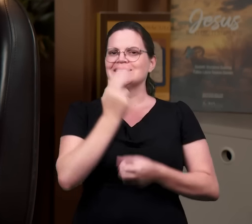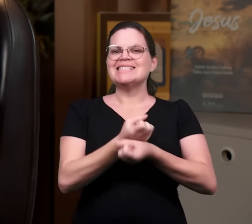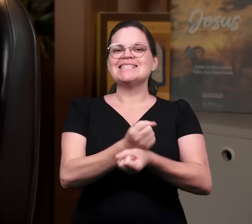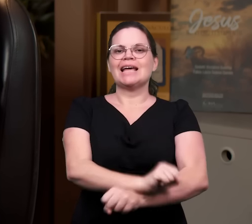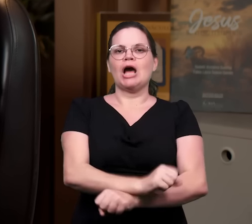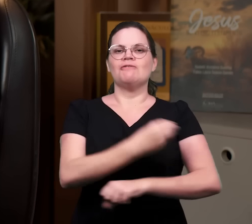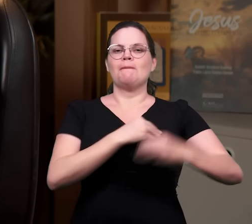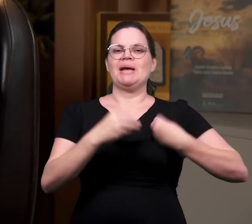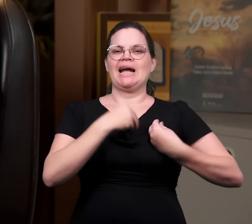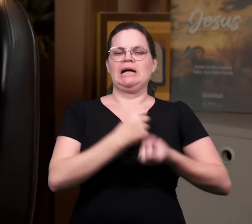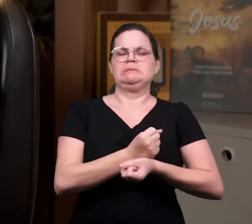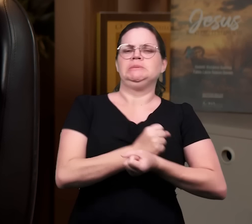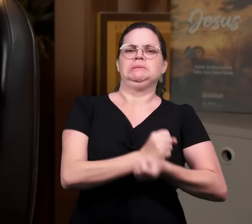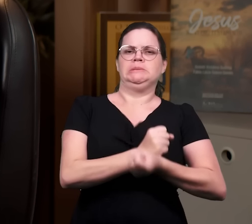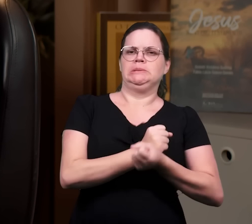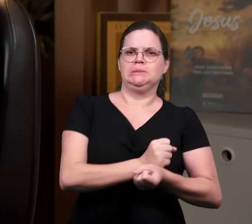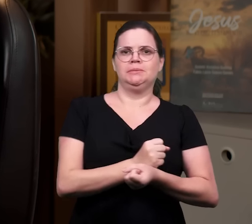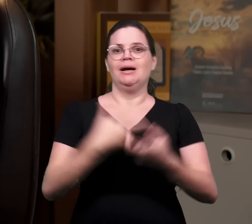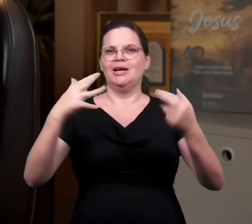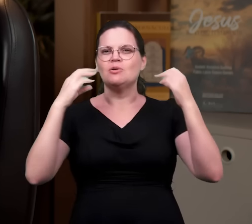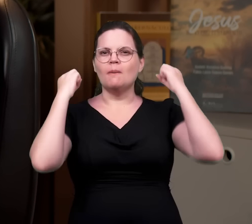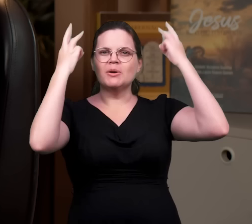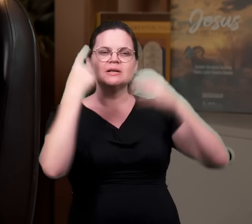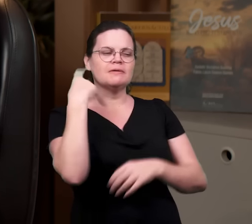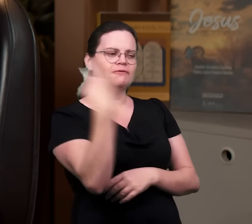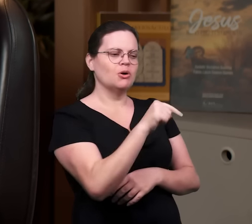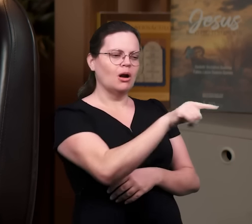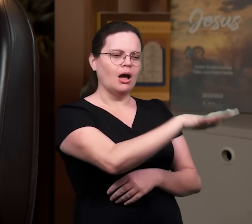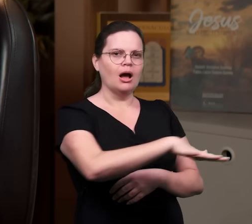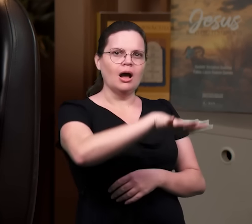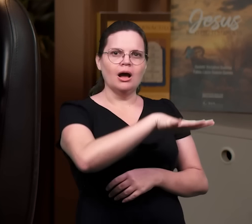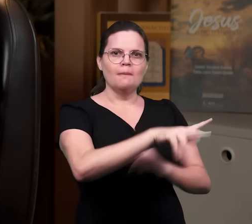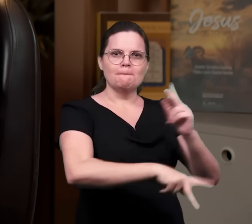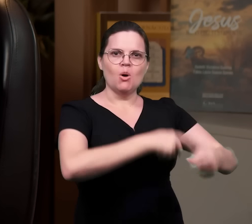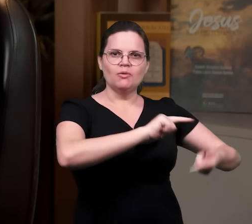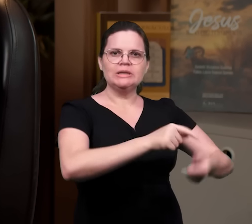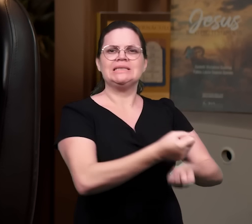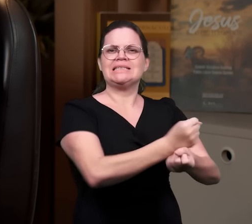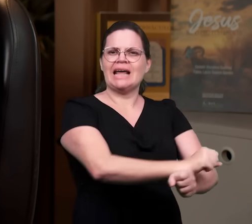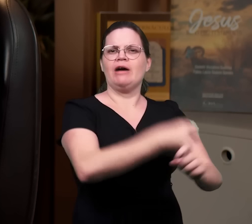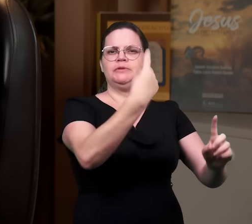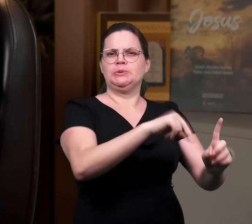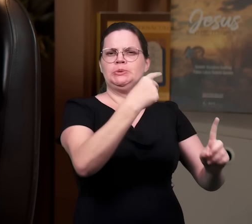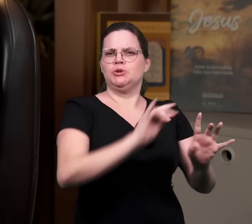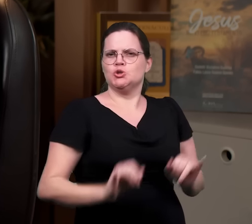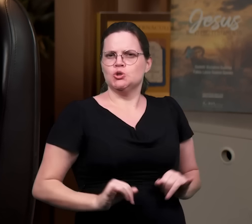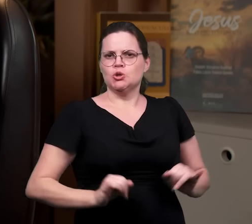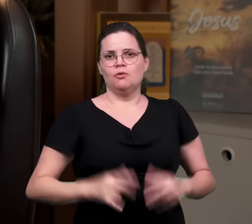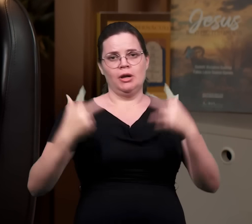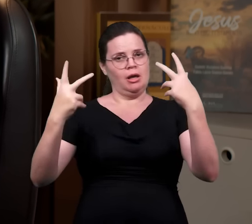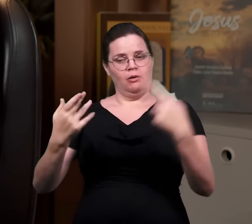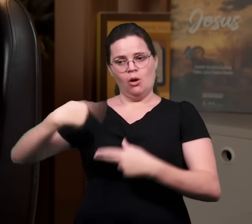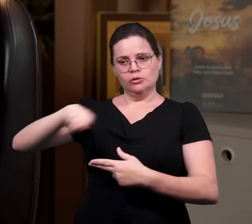quando interviu ali na situação do seu irmão que estava sendo escravo, assim Jesus veio intervir para tirar o pecado